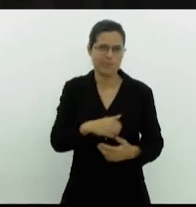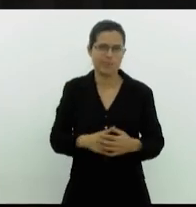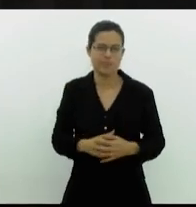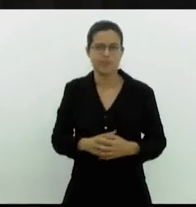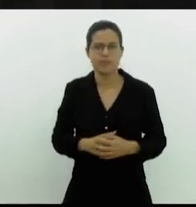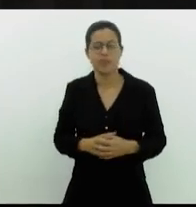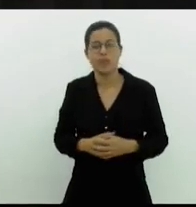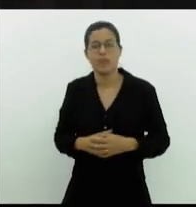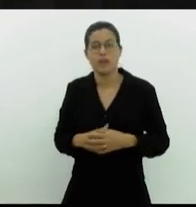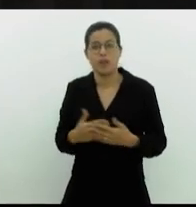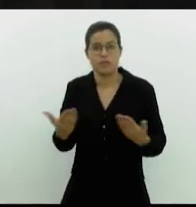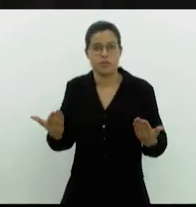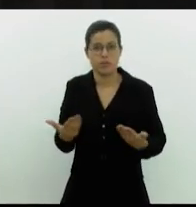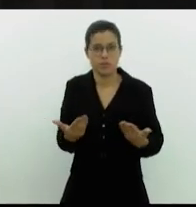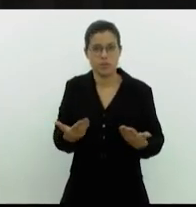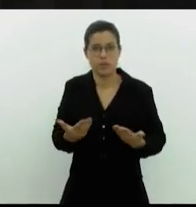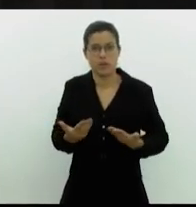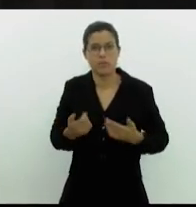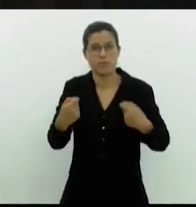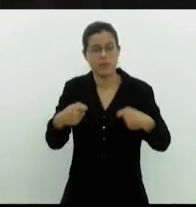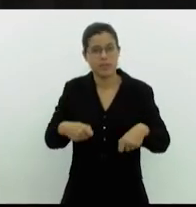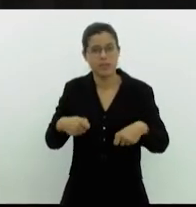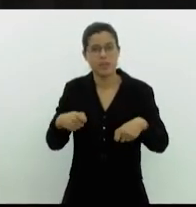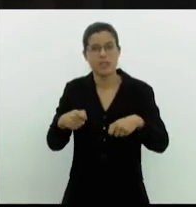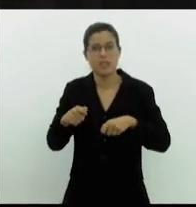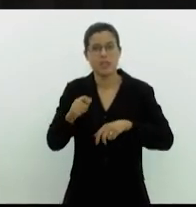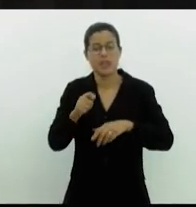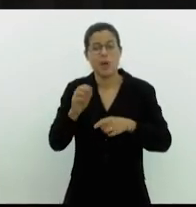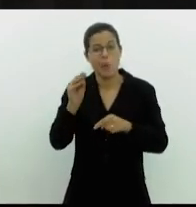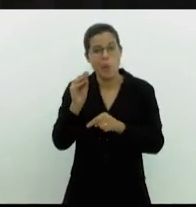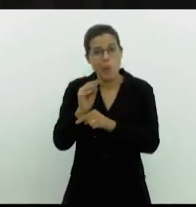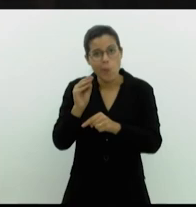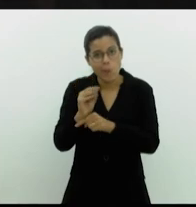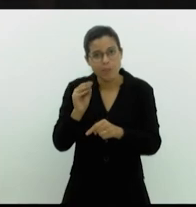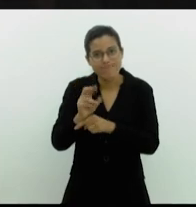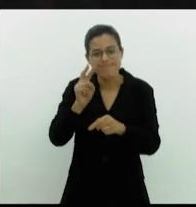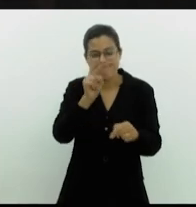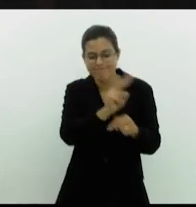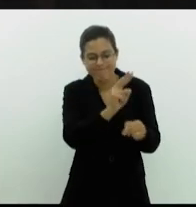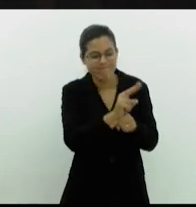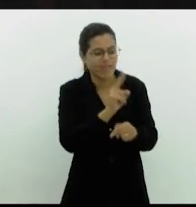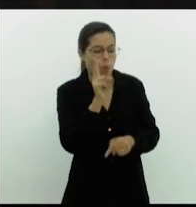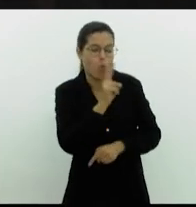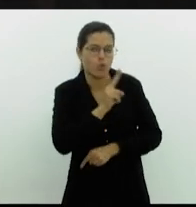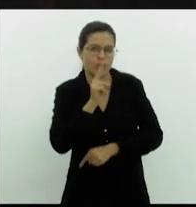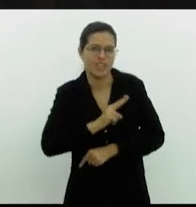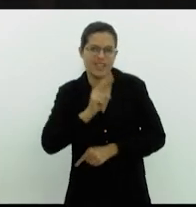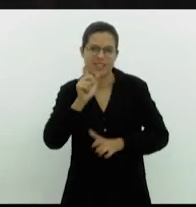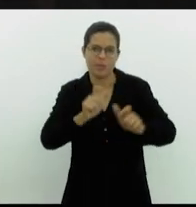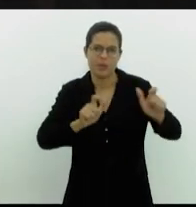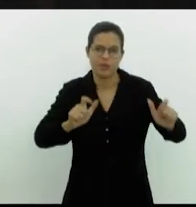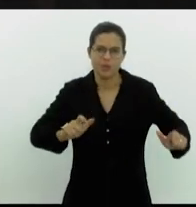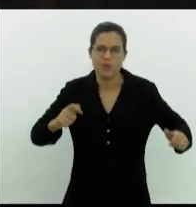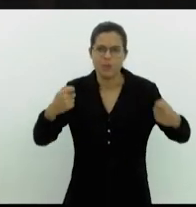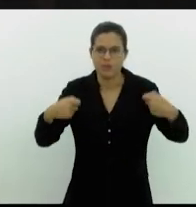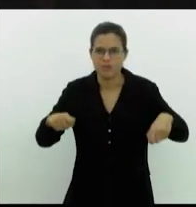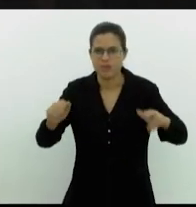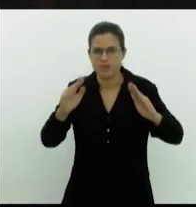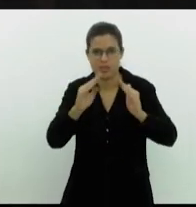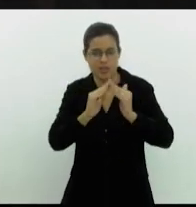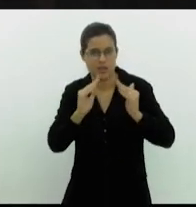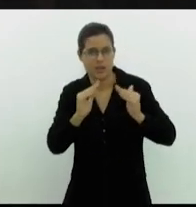é cuidar da emergência, das pessoas que necessitam de teto, de alimentação,